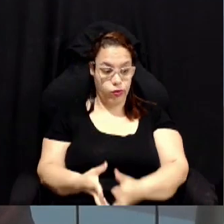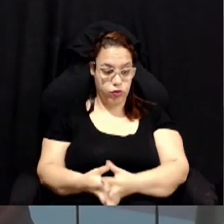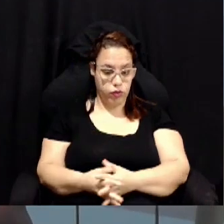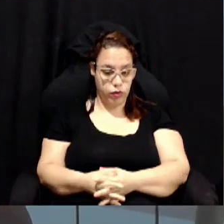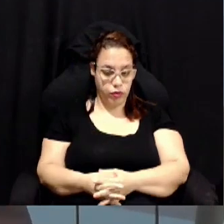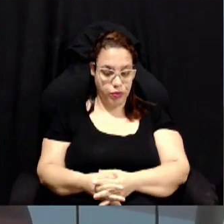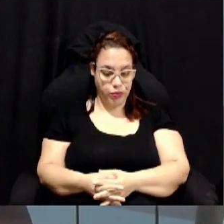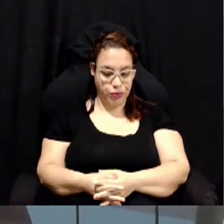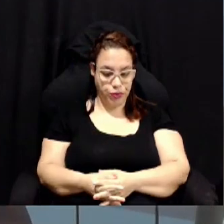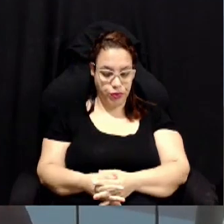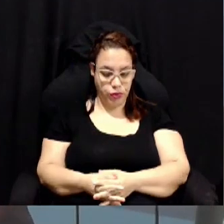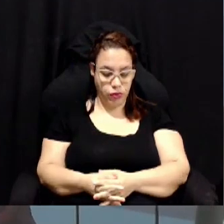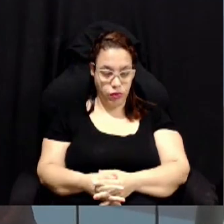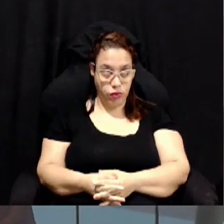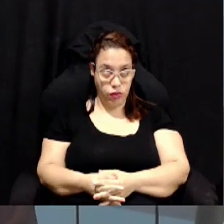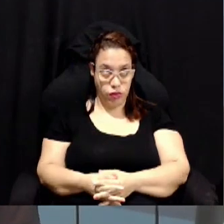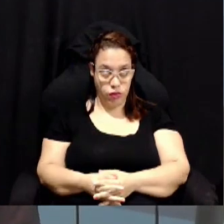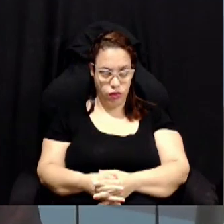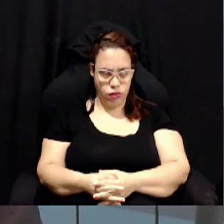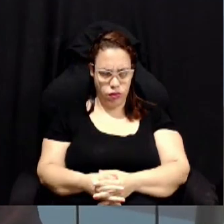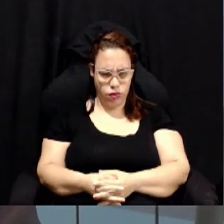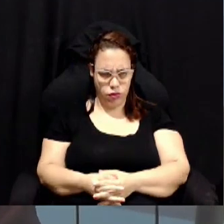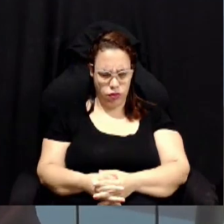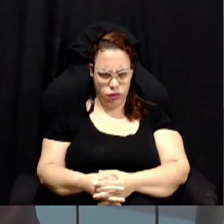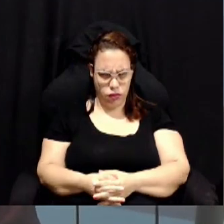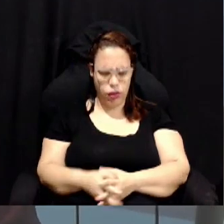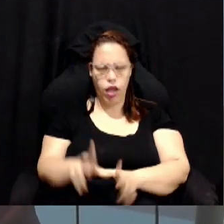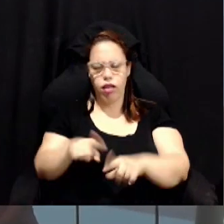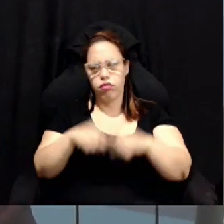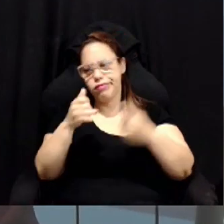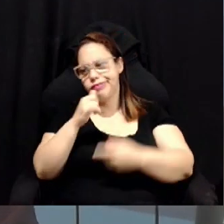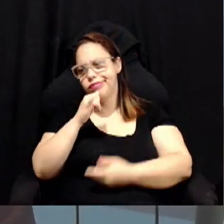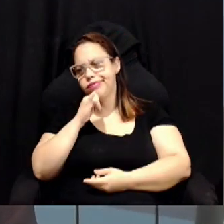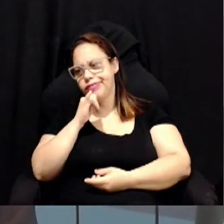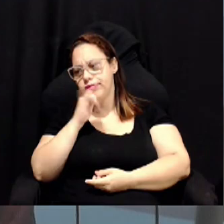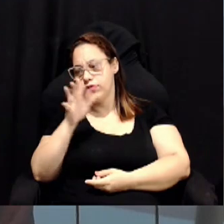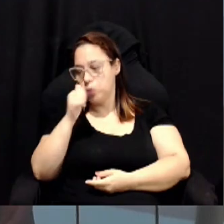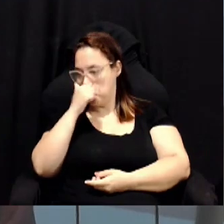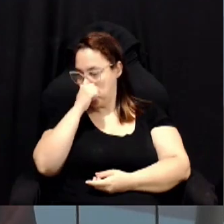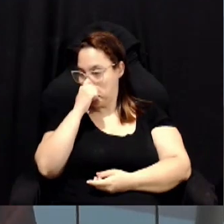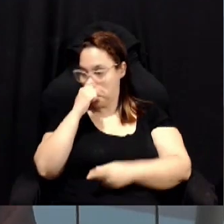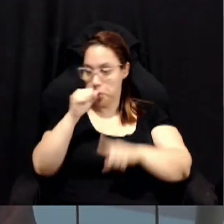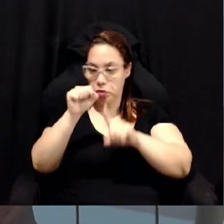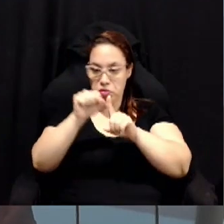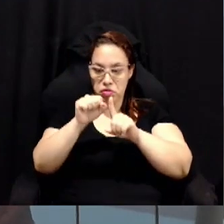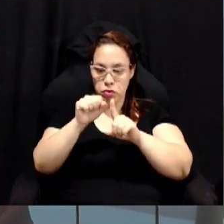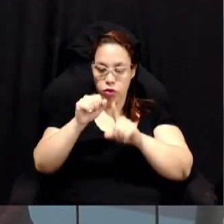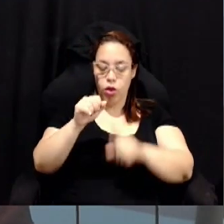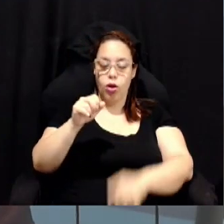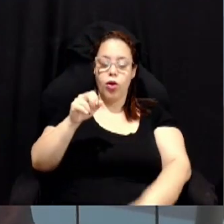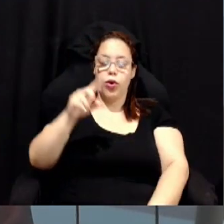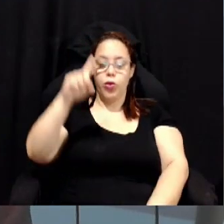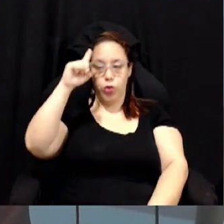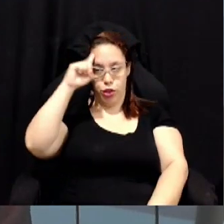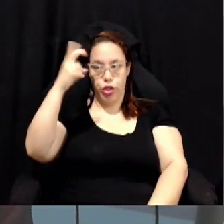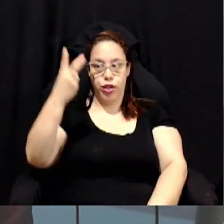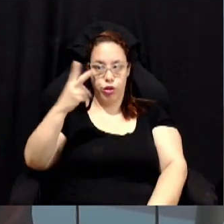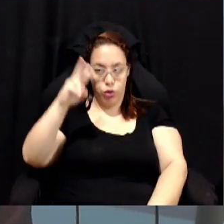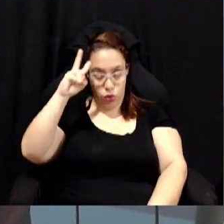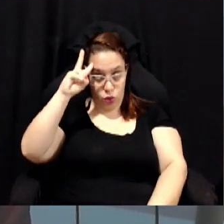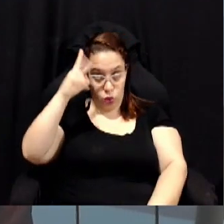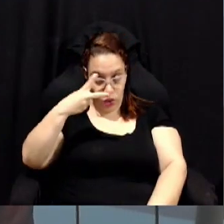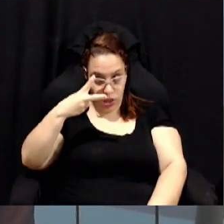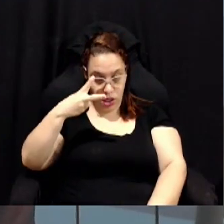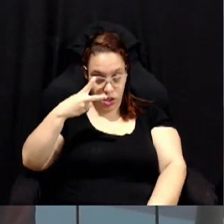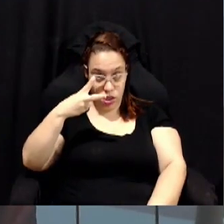vamos dizer assim. Mas, por exemplo, no último dia 2, que foi o Dia Internacional, essa casa aqui, por proposição do